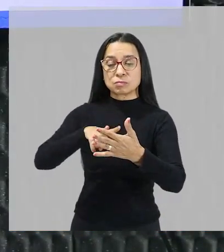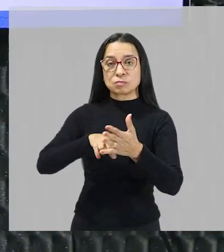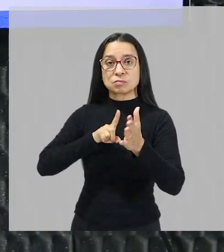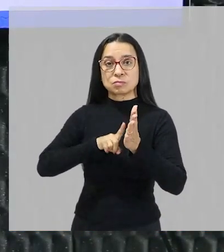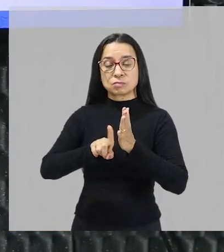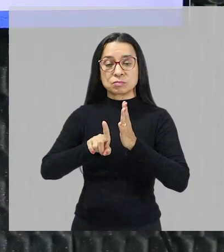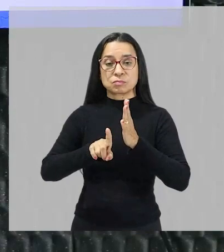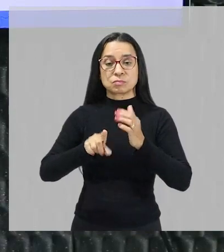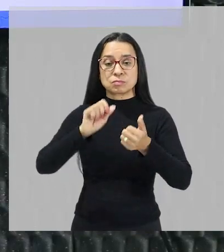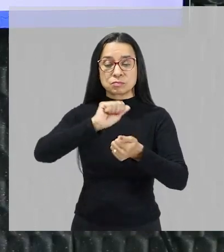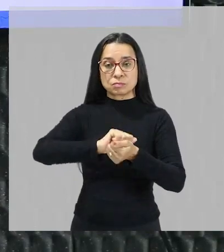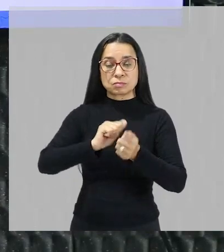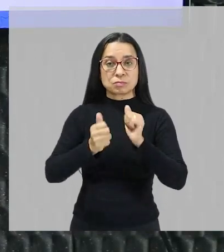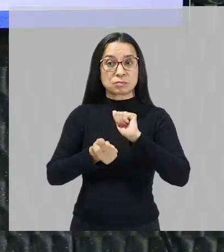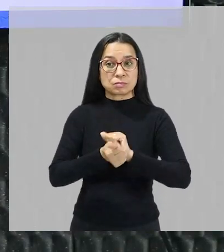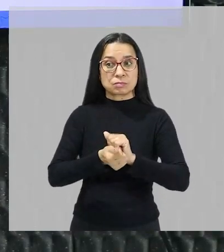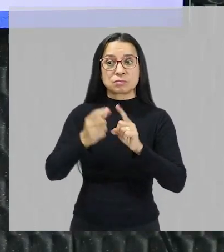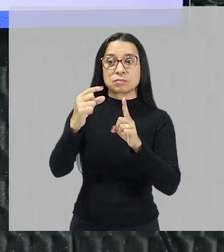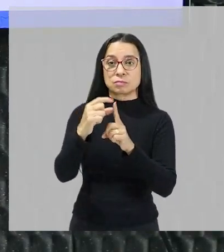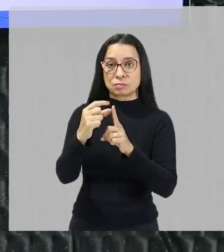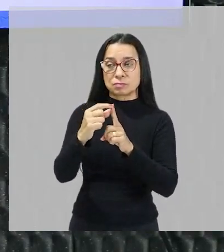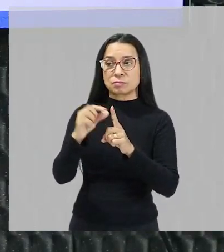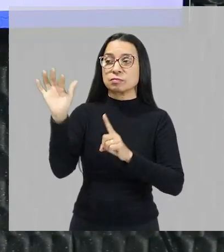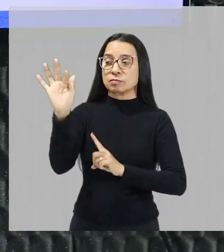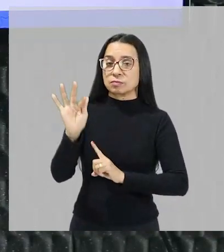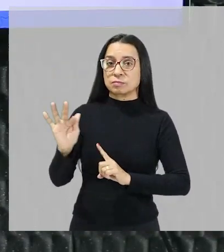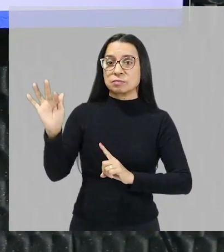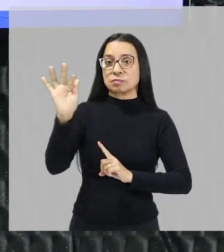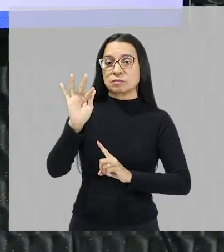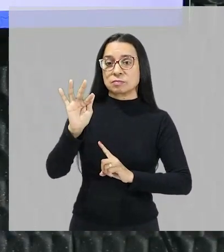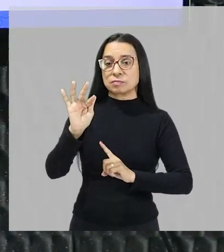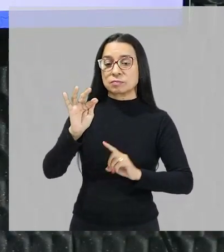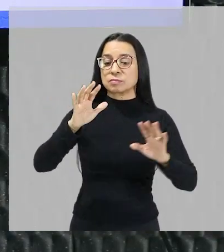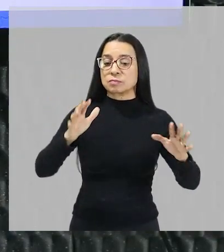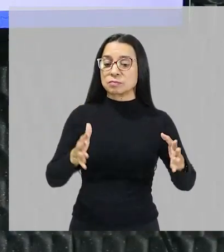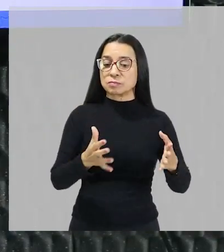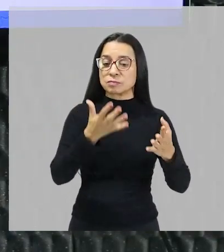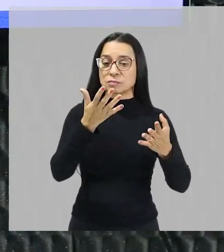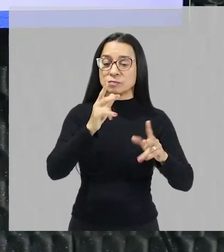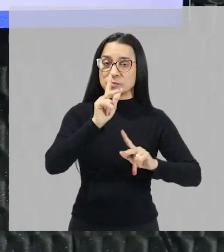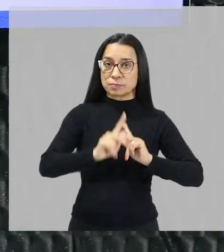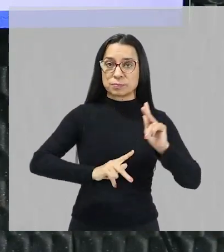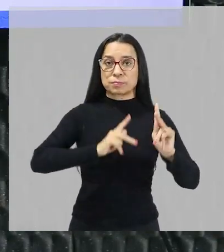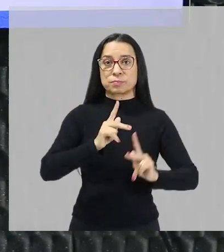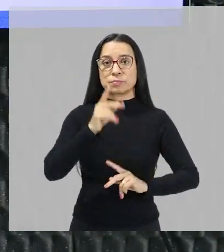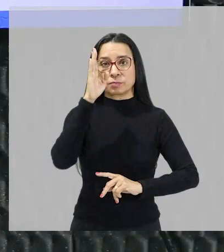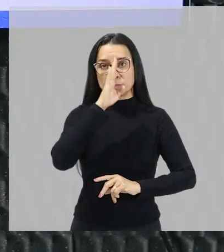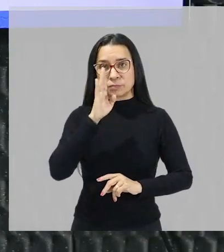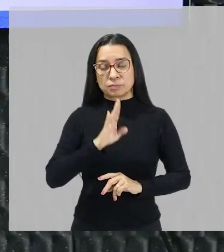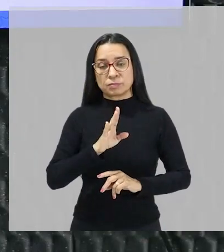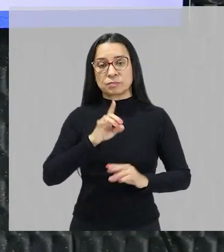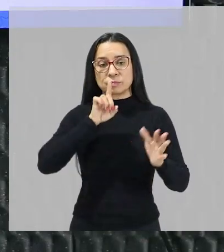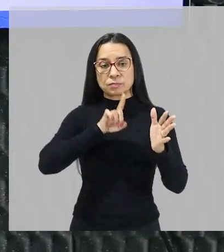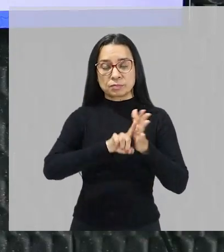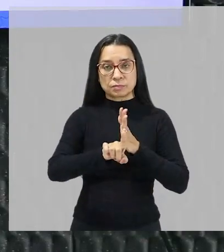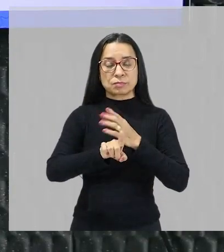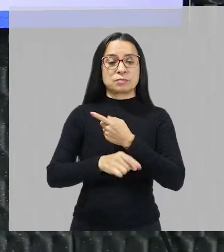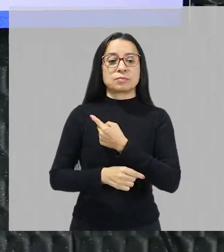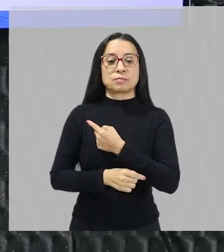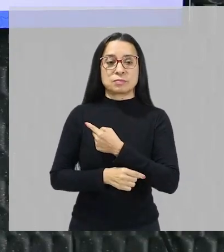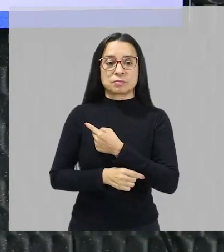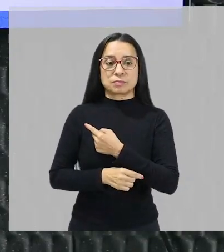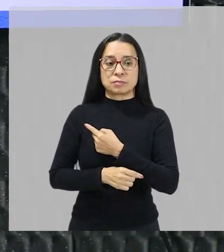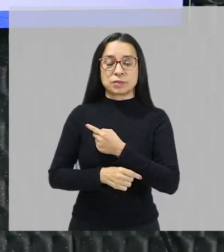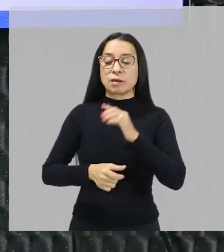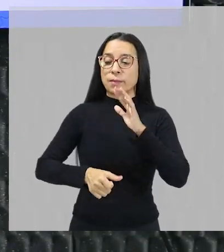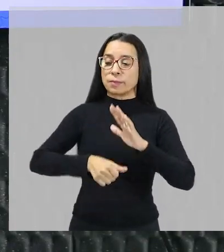que é a adaptação de termos franceses para uma festa popular brasileira? Essa é a pergunta. Primeira